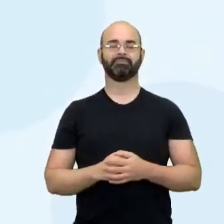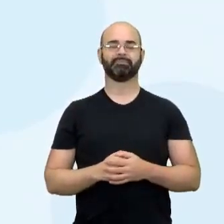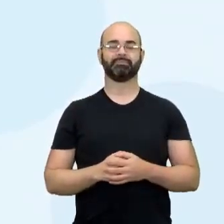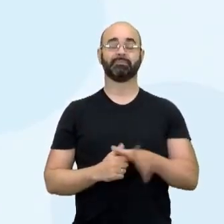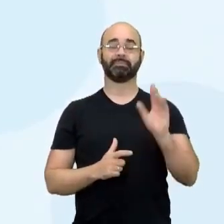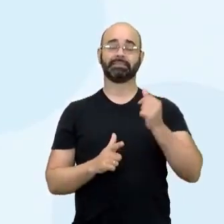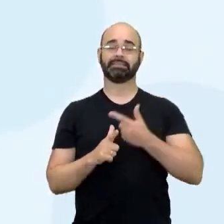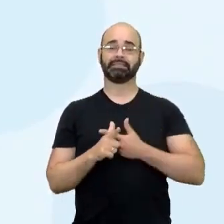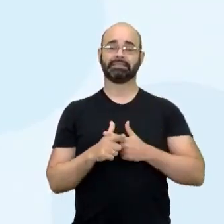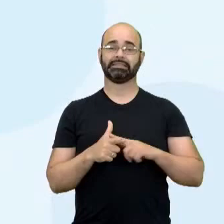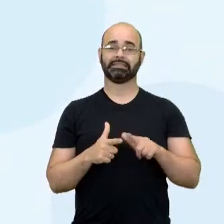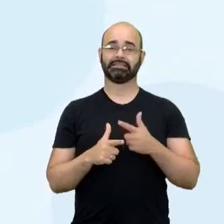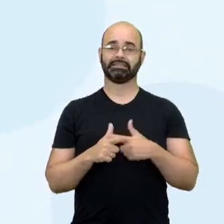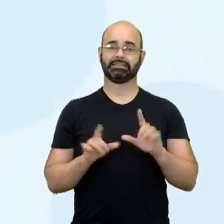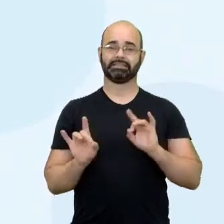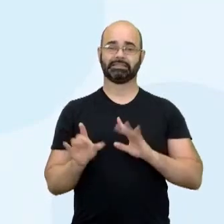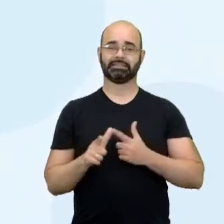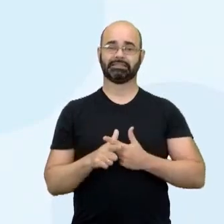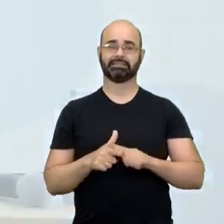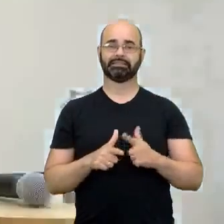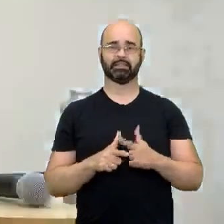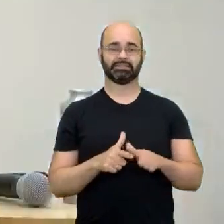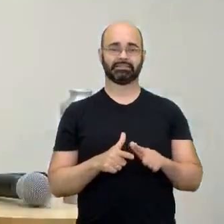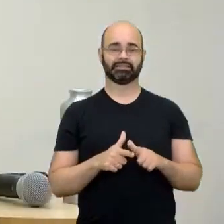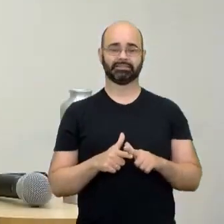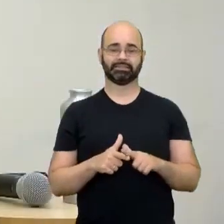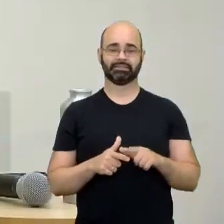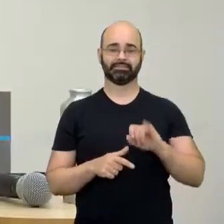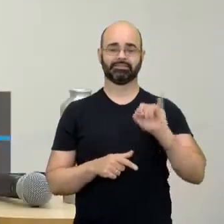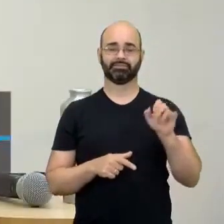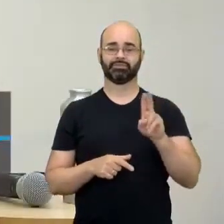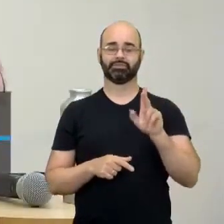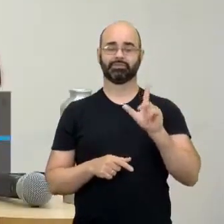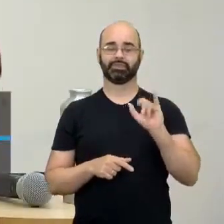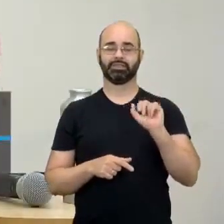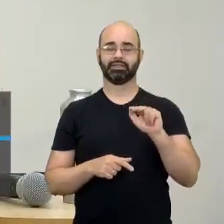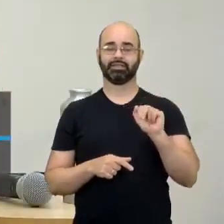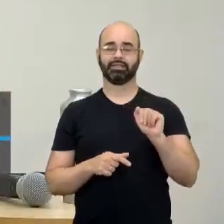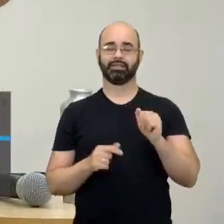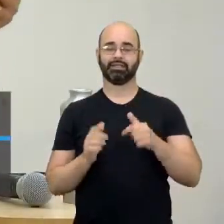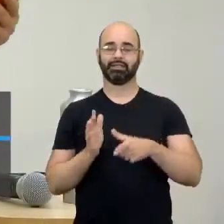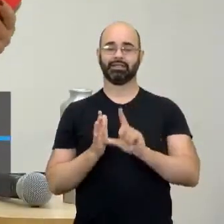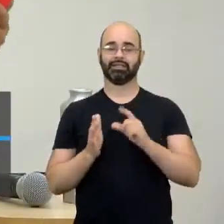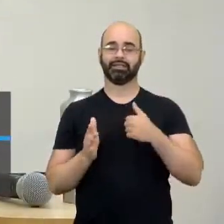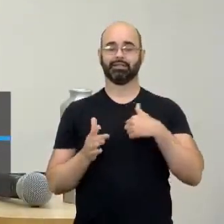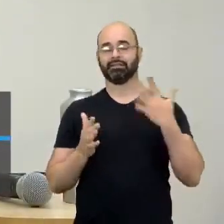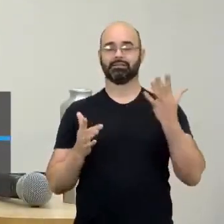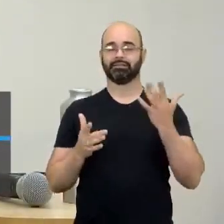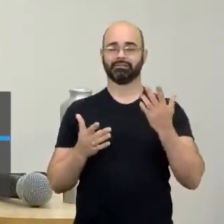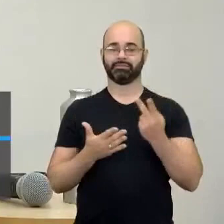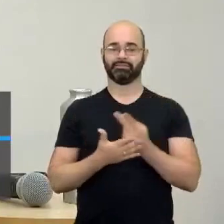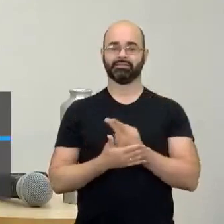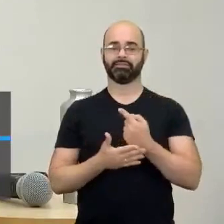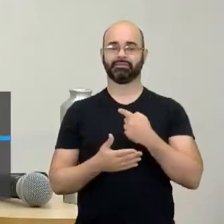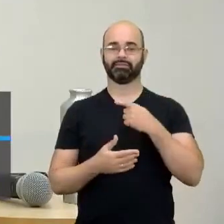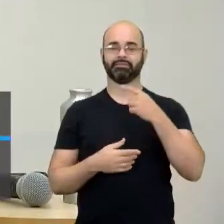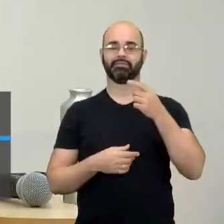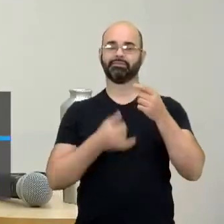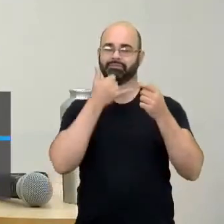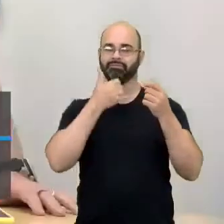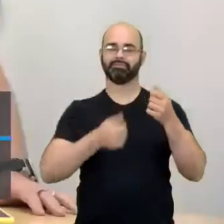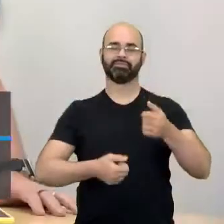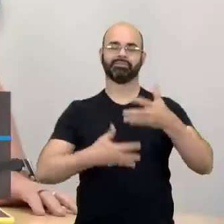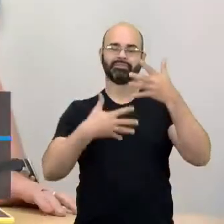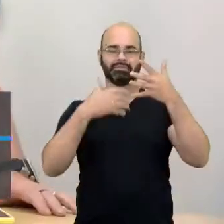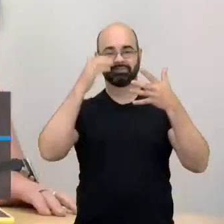probleminha técnico, né? Professora Juliana se antecipou, deu aquela coisa toda, mas é no chat mesmo que vocês vão fazer. fazer. Você falou que